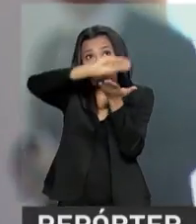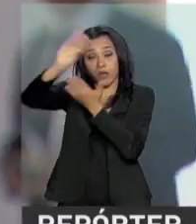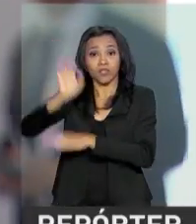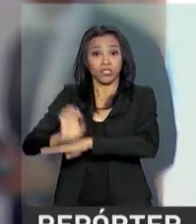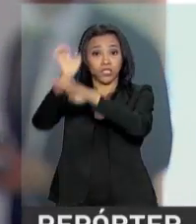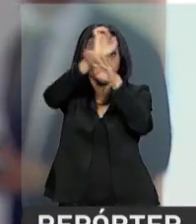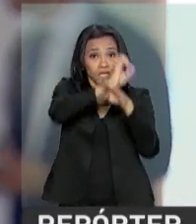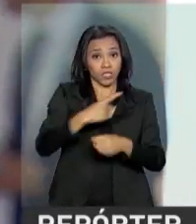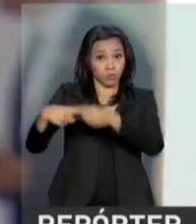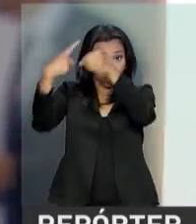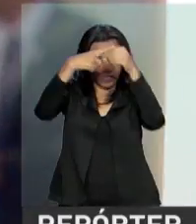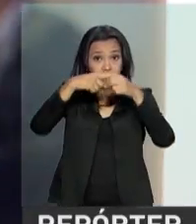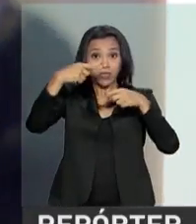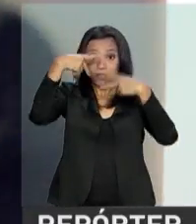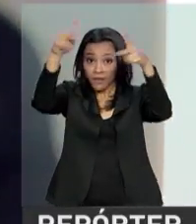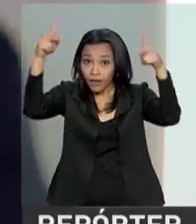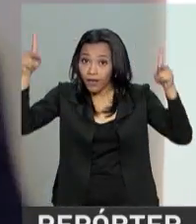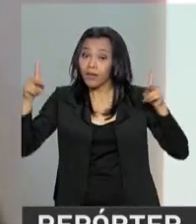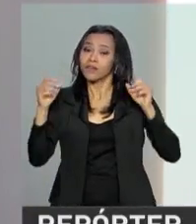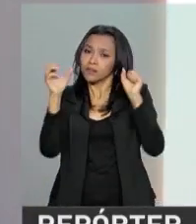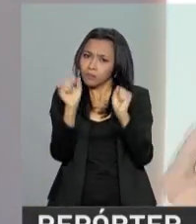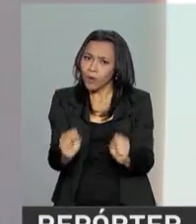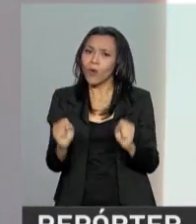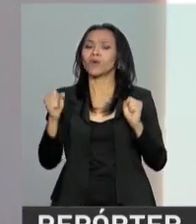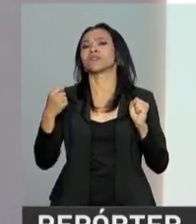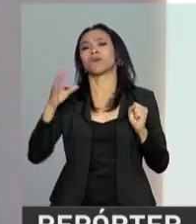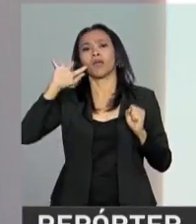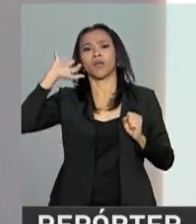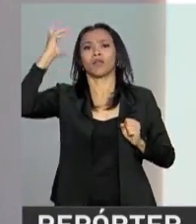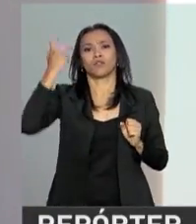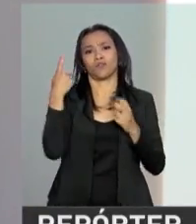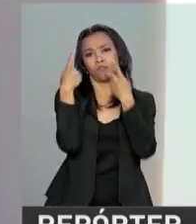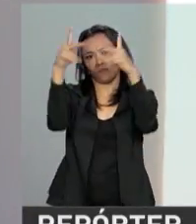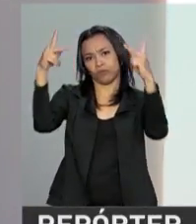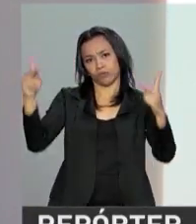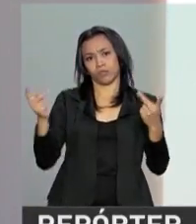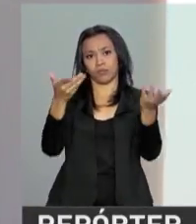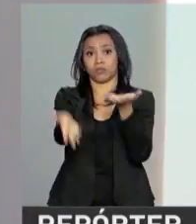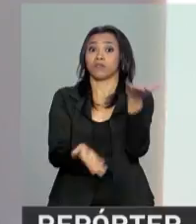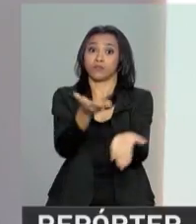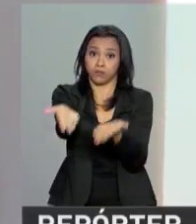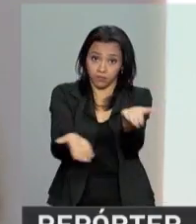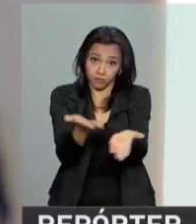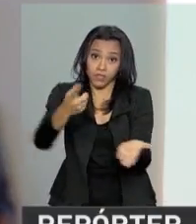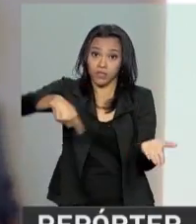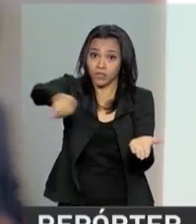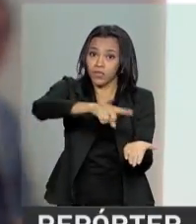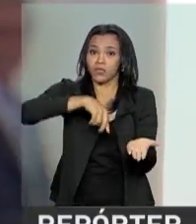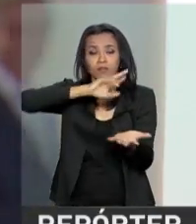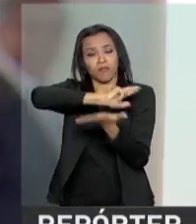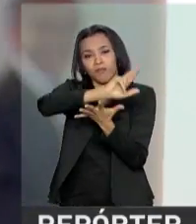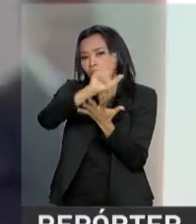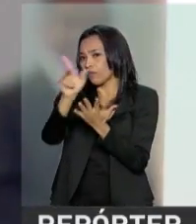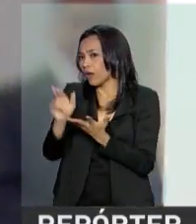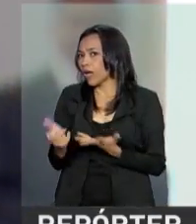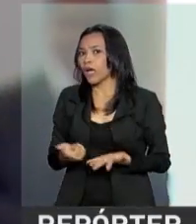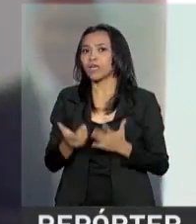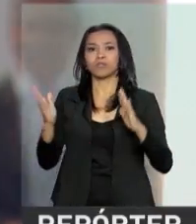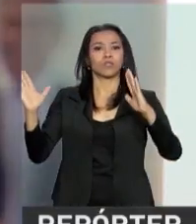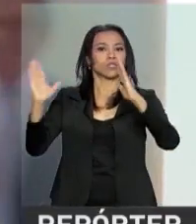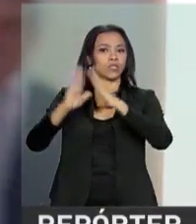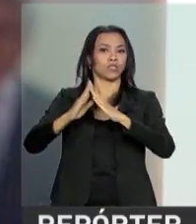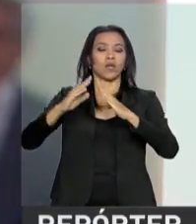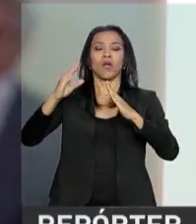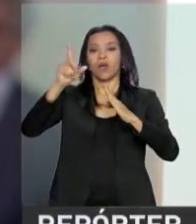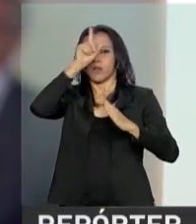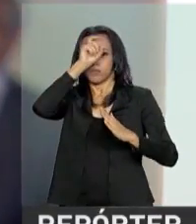no sentido de que eles possam ressarcir os serviços prestados à população com os diversos hospitais públicos